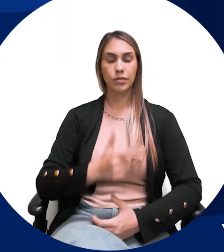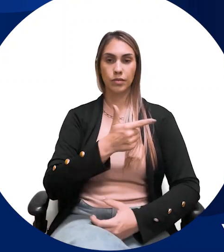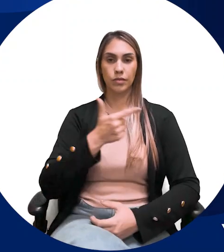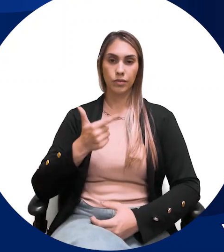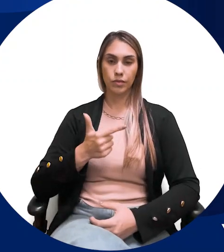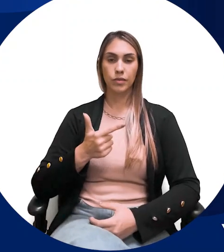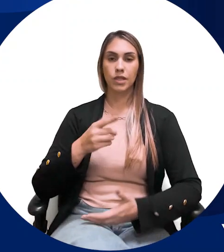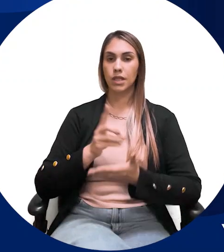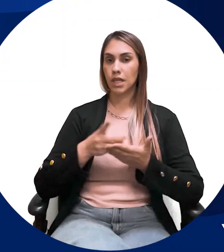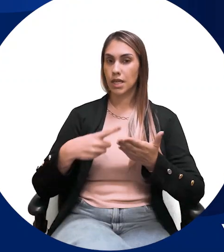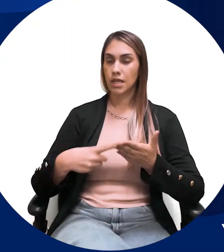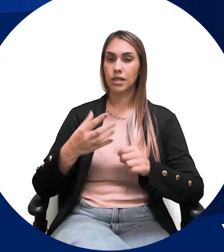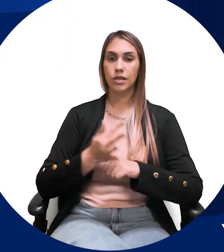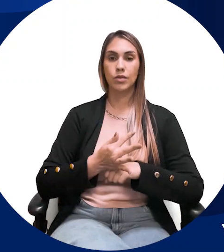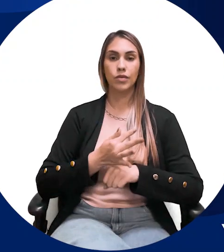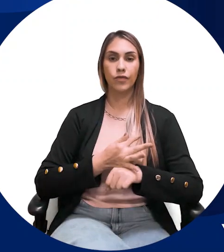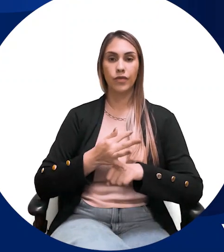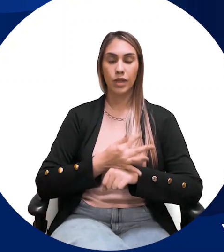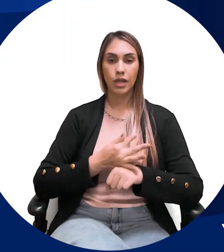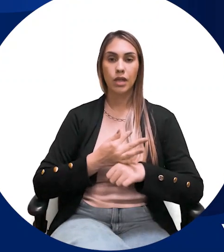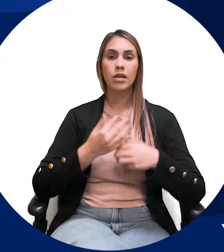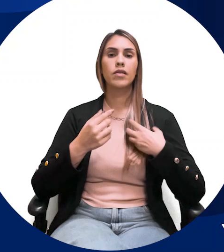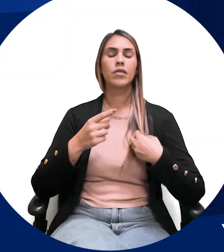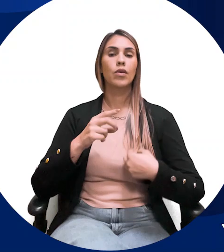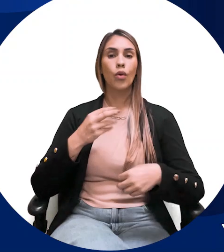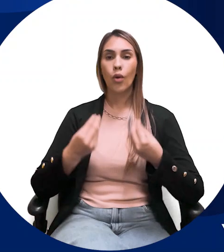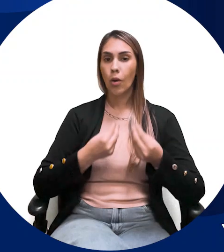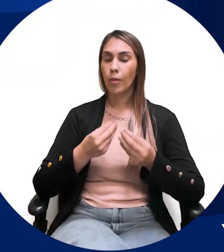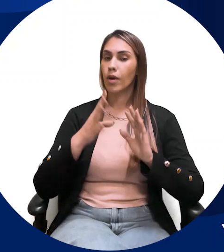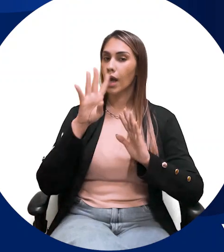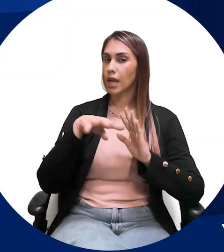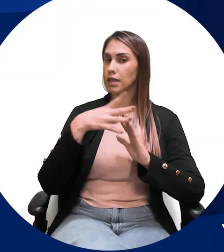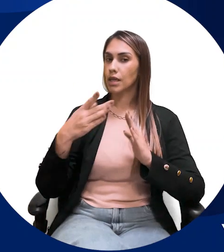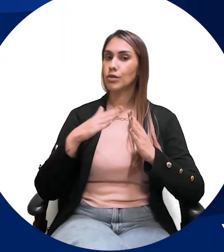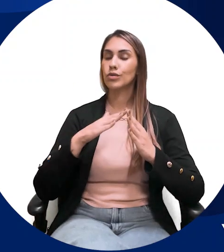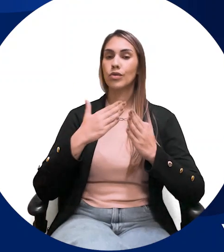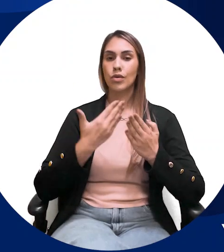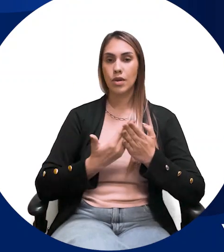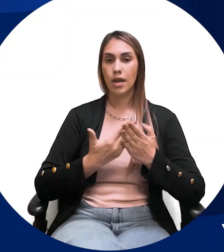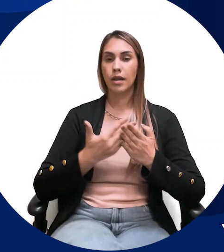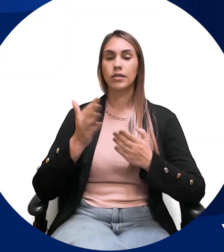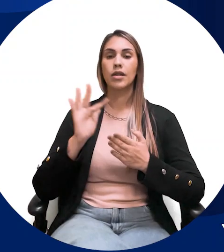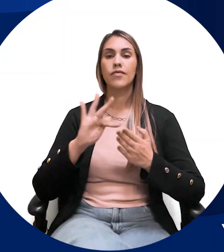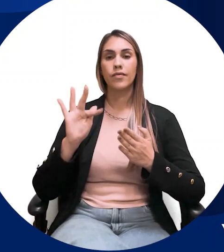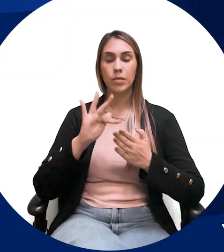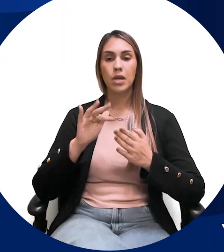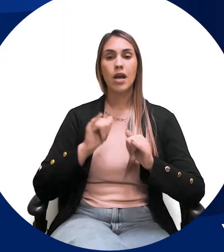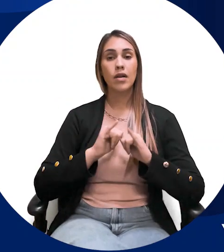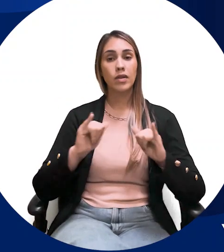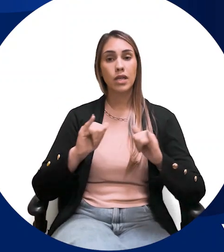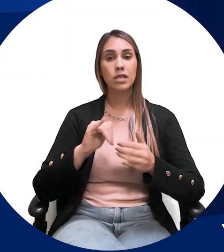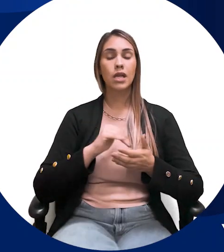imediata. 22. Declaração de férias, declarando que o usufruto seguirá conforme o calendário escolar da universidade e